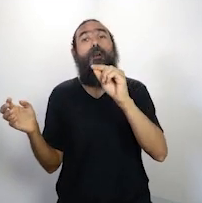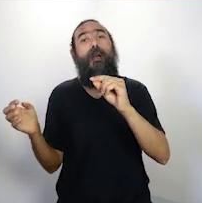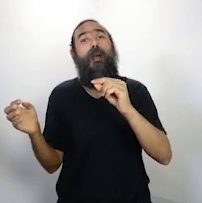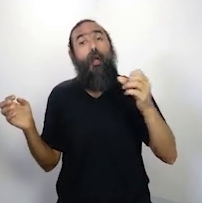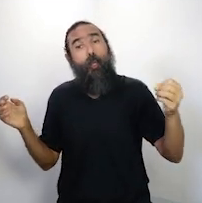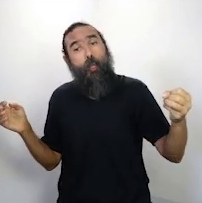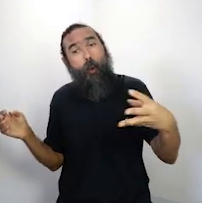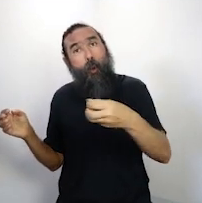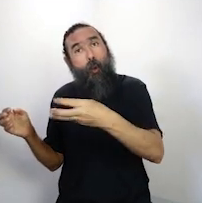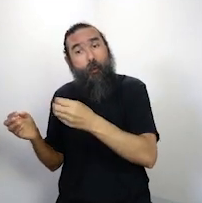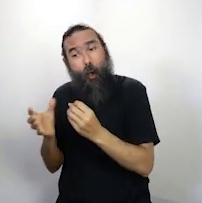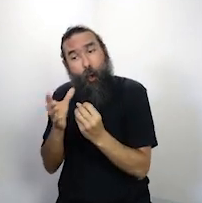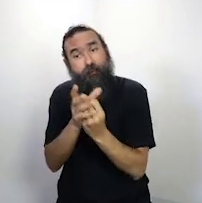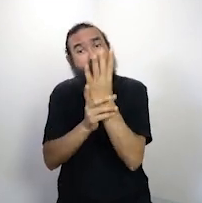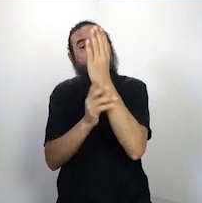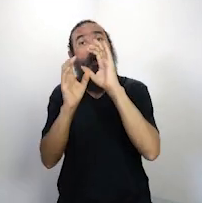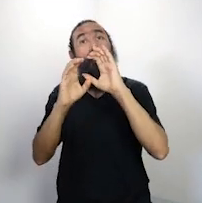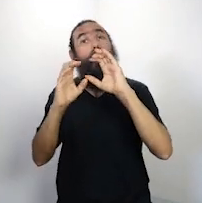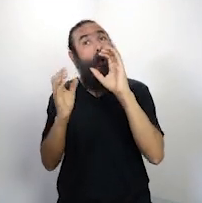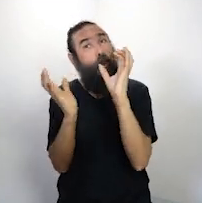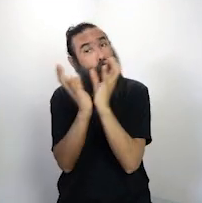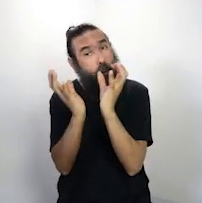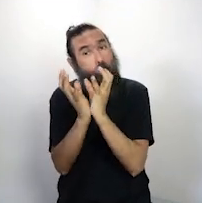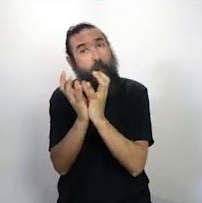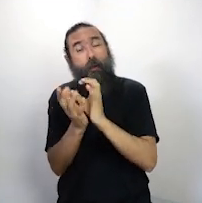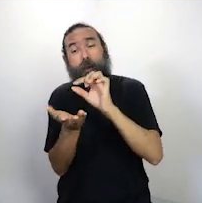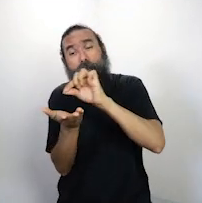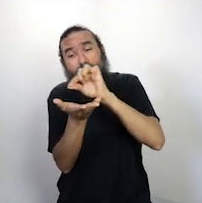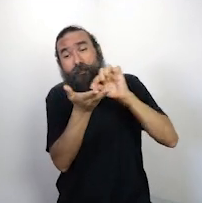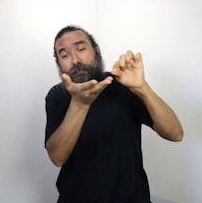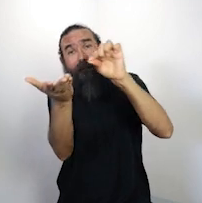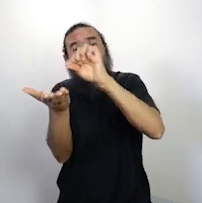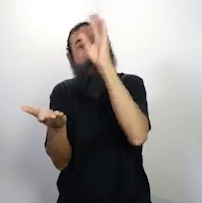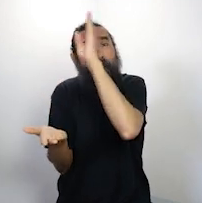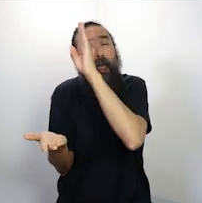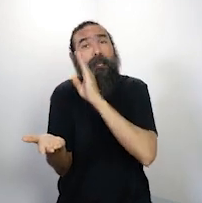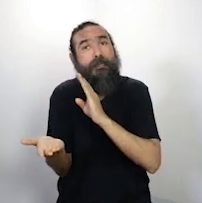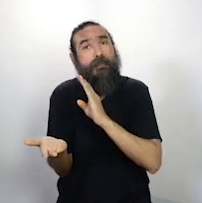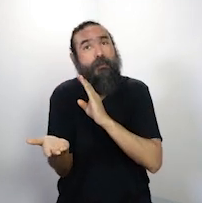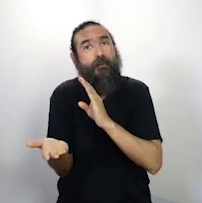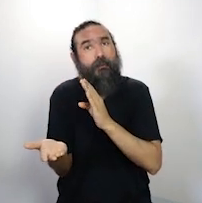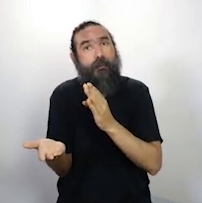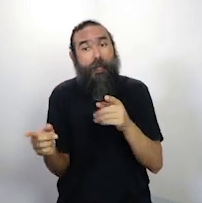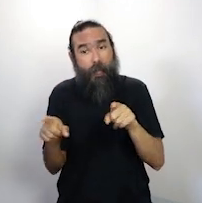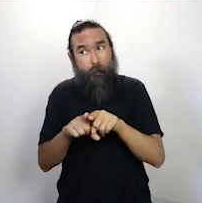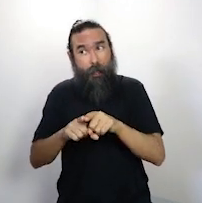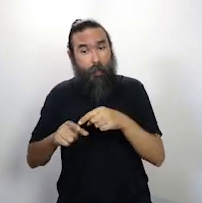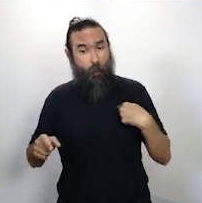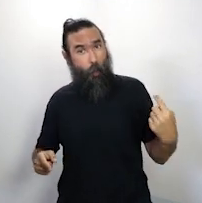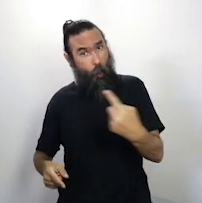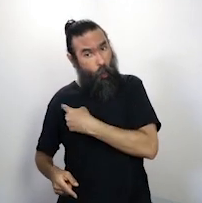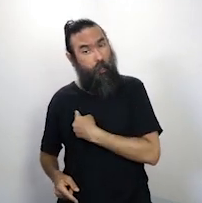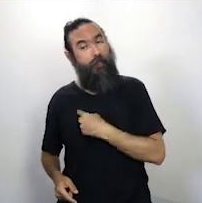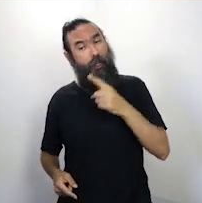mundo, e sempre sob a coordenação da mestra Joana, e sempre